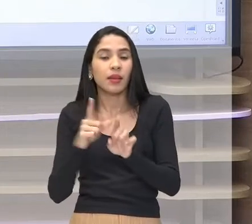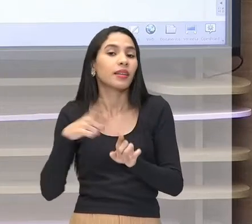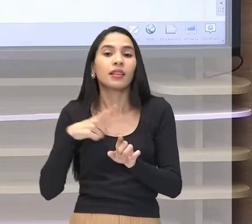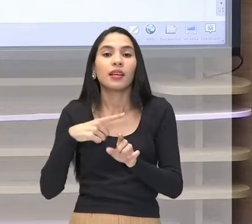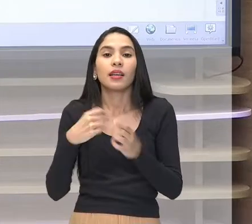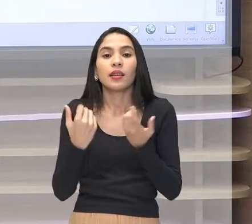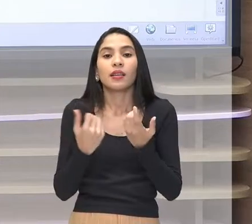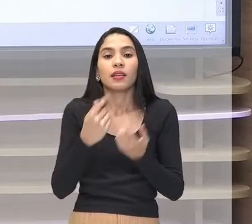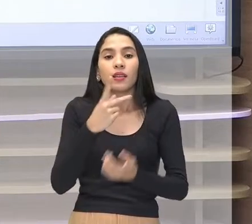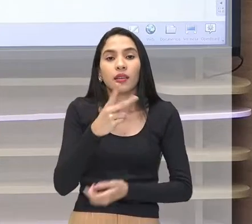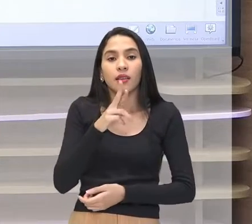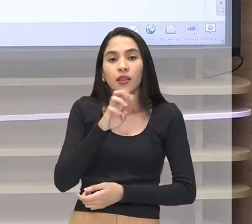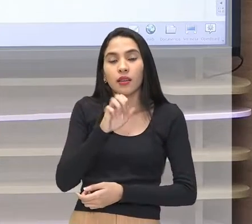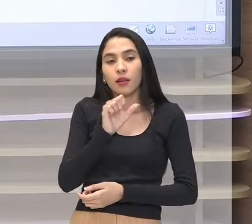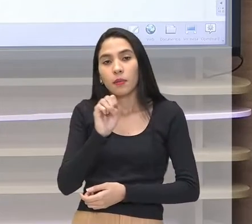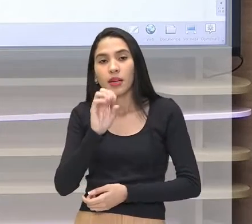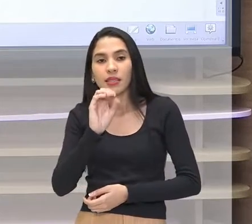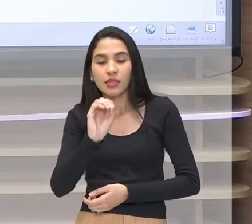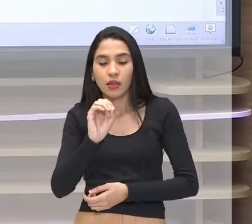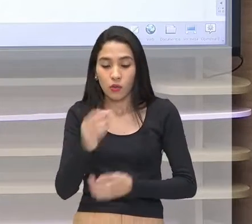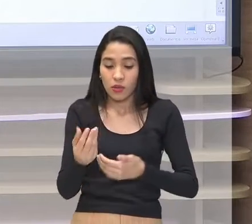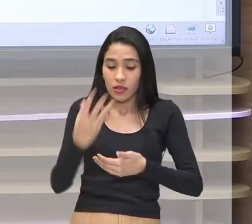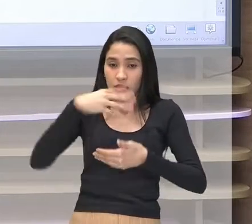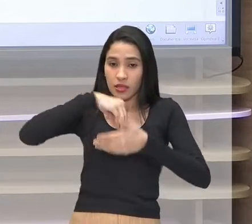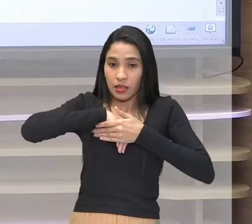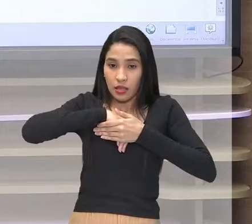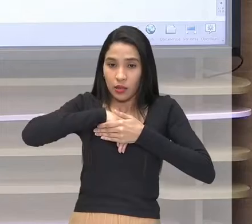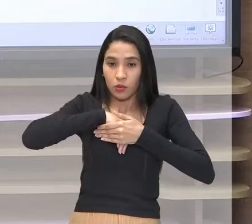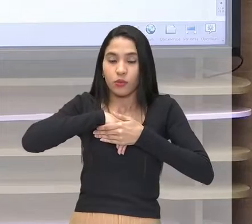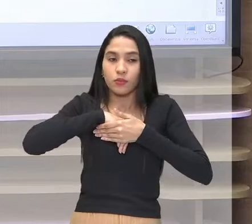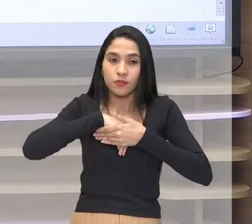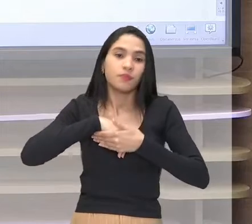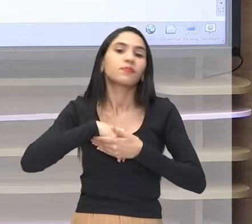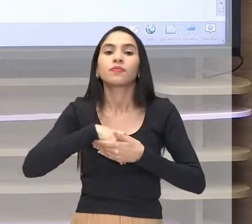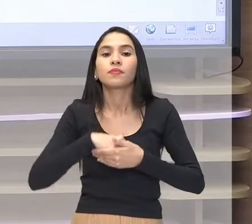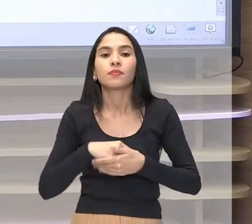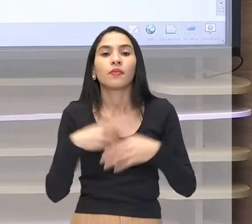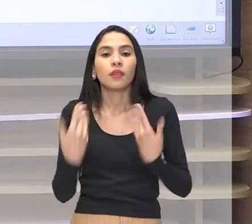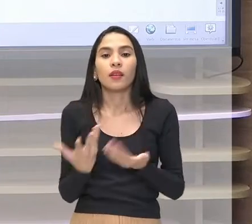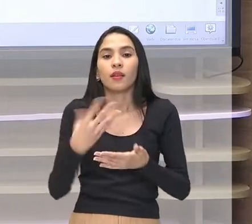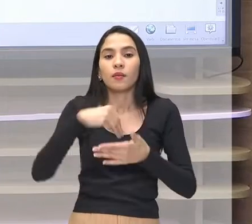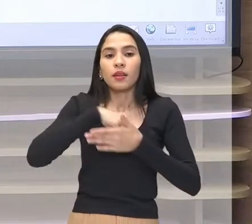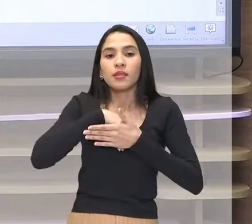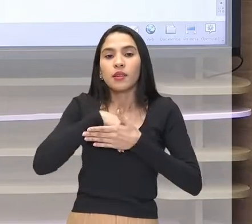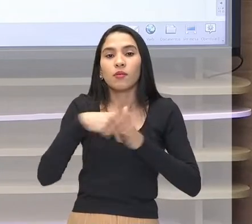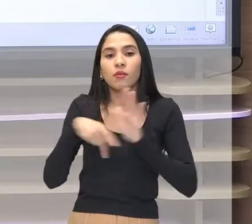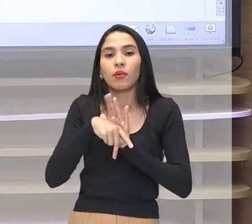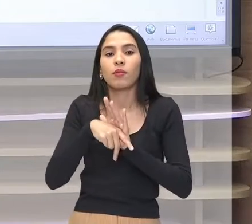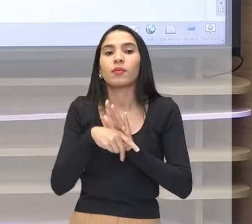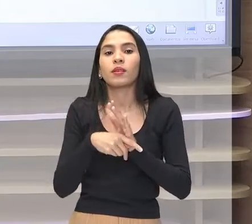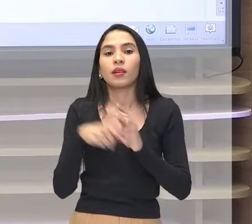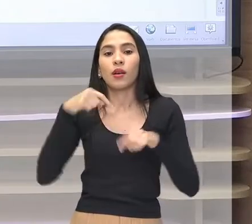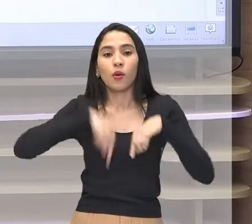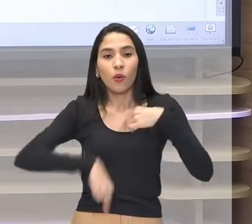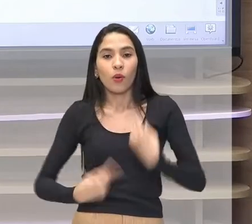pressão interna, certo? Do nosso corpo, e essa pressão interna, ela vai